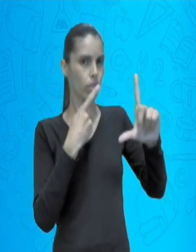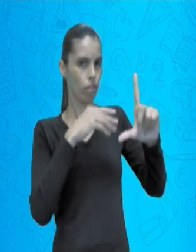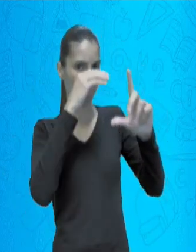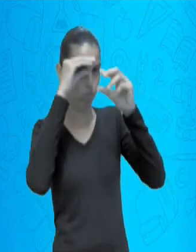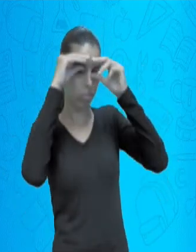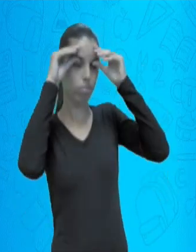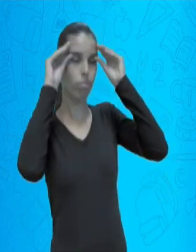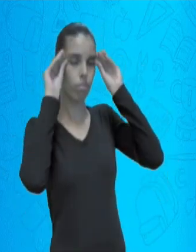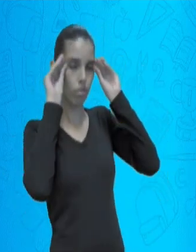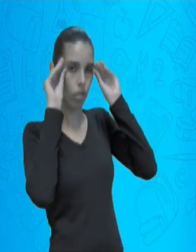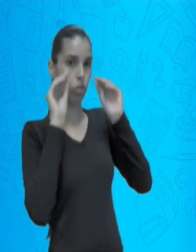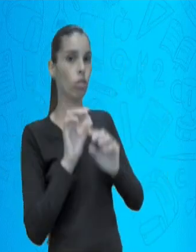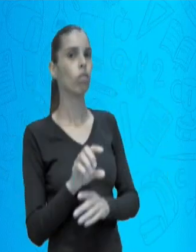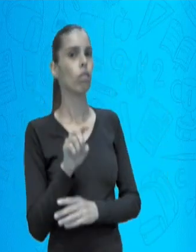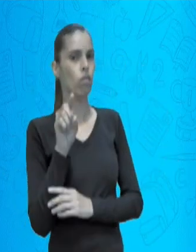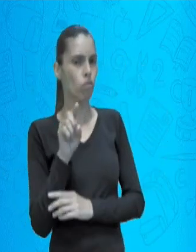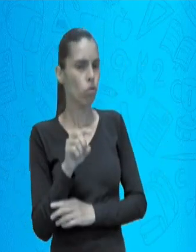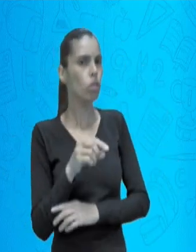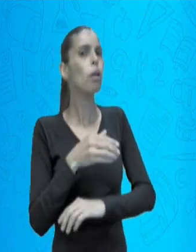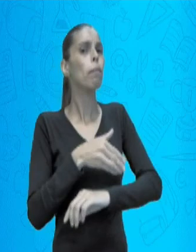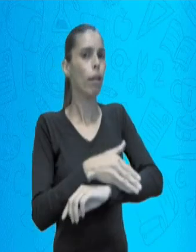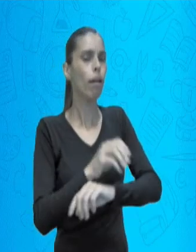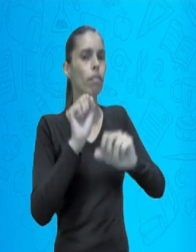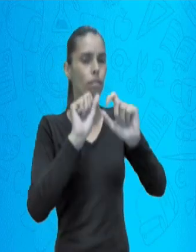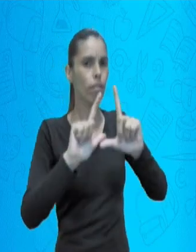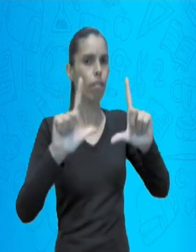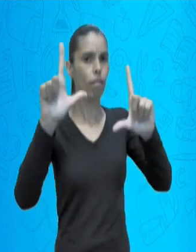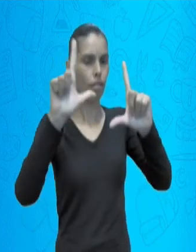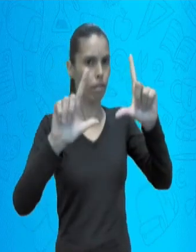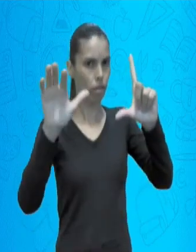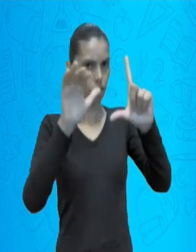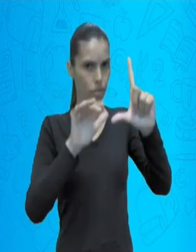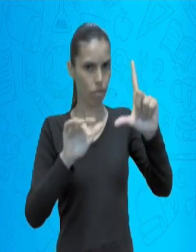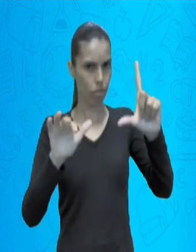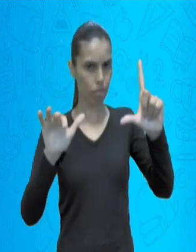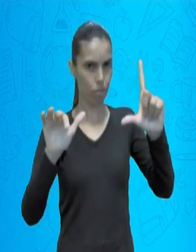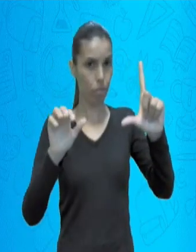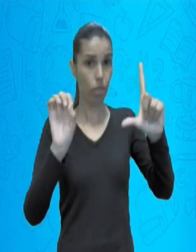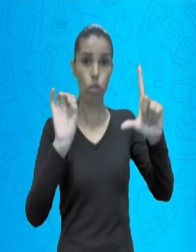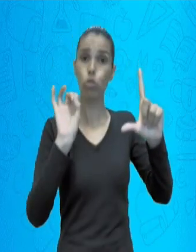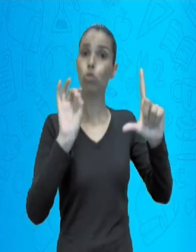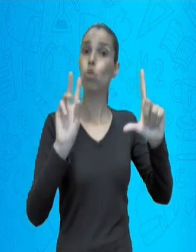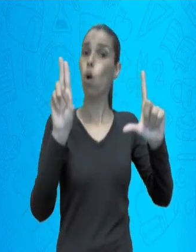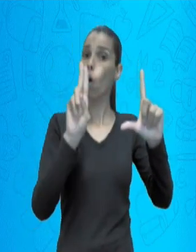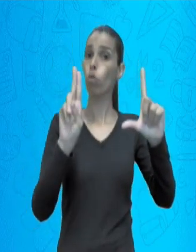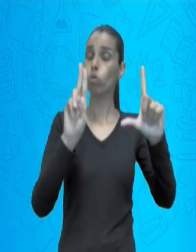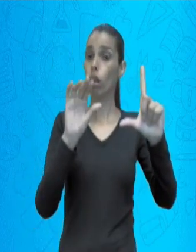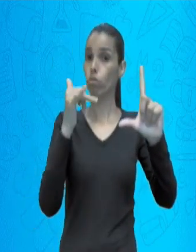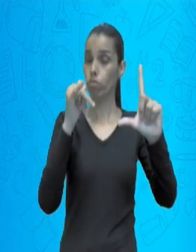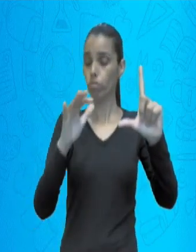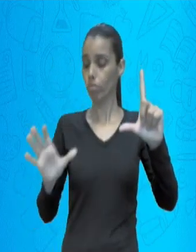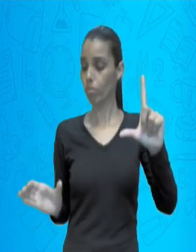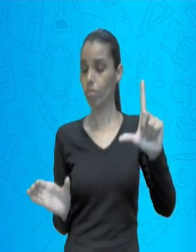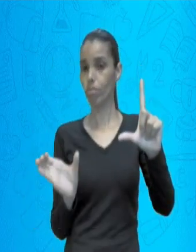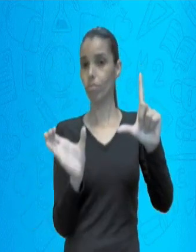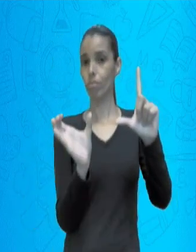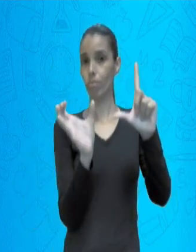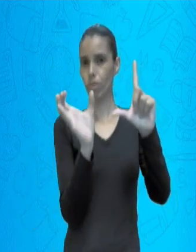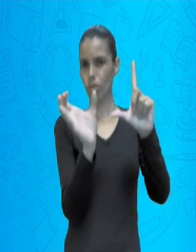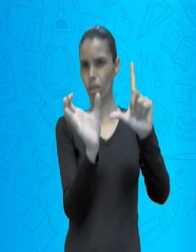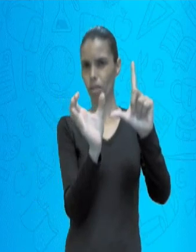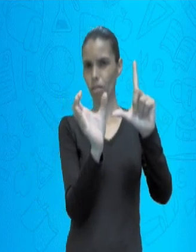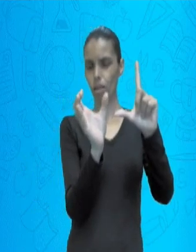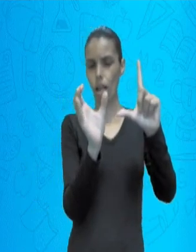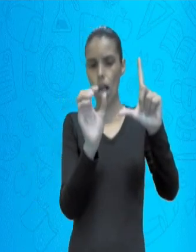plataforma SMED GV, basta apontar a câmera do seu celular na imagem que aparece